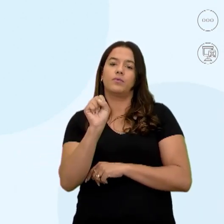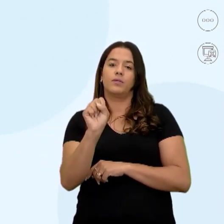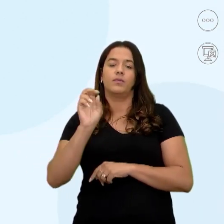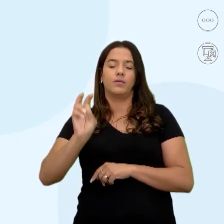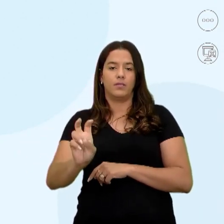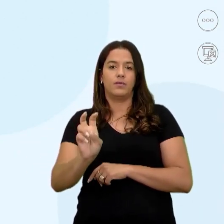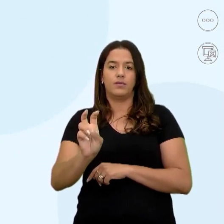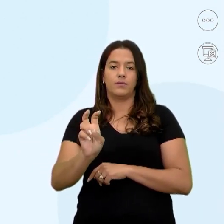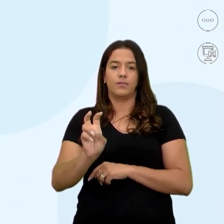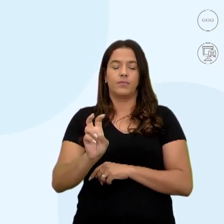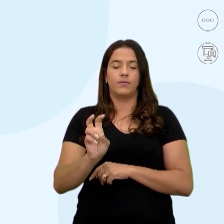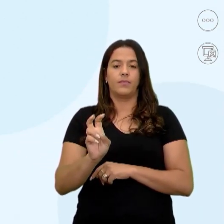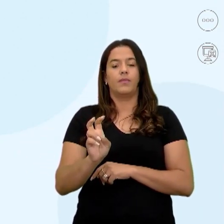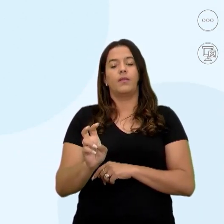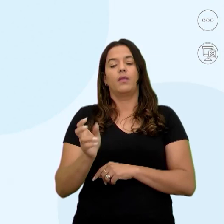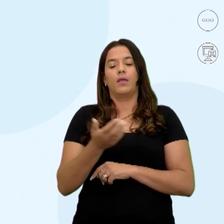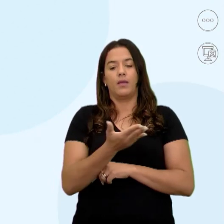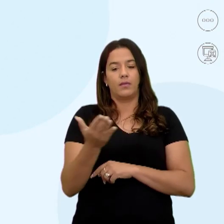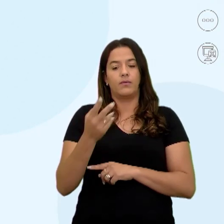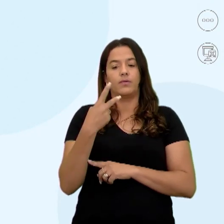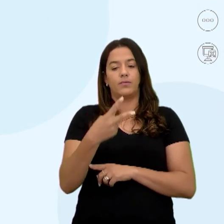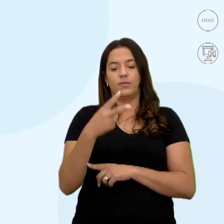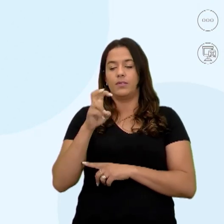vezes mais salgadinhos. Então,